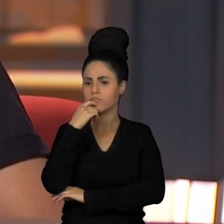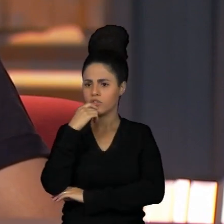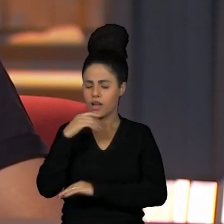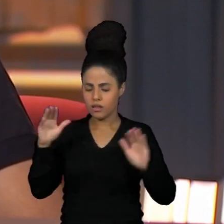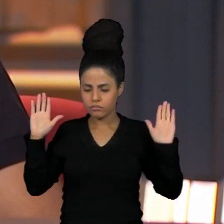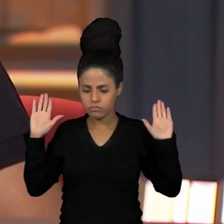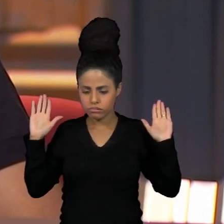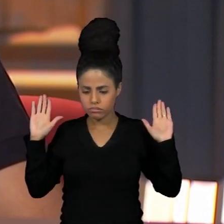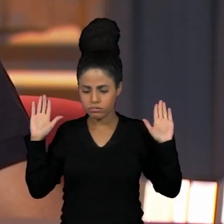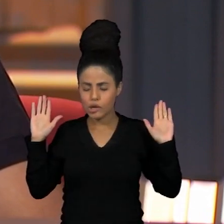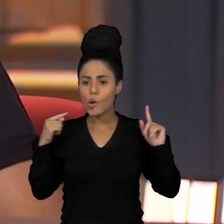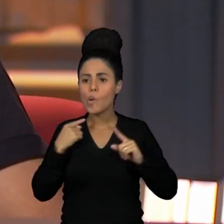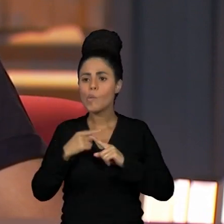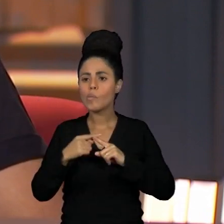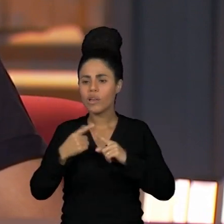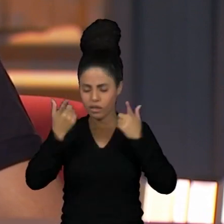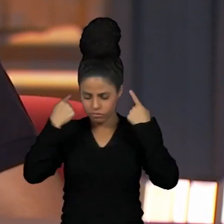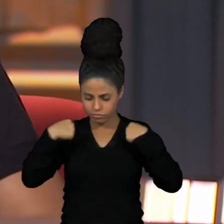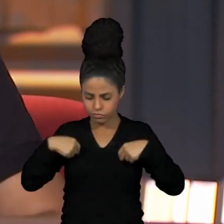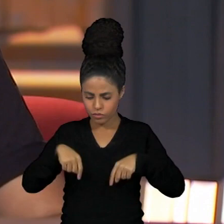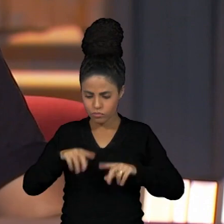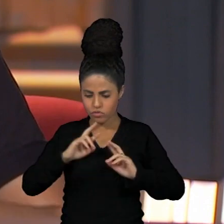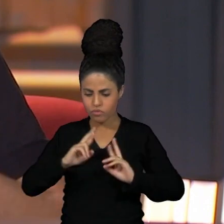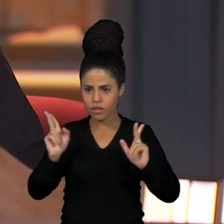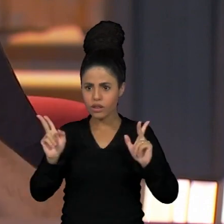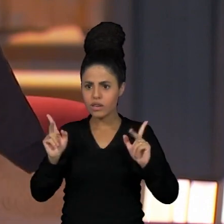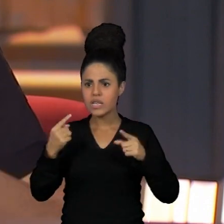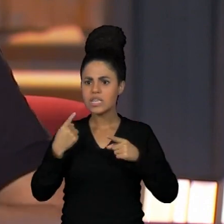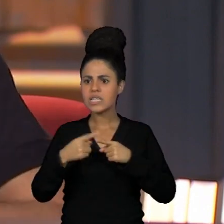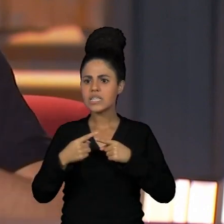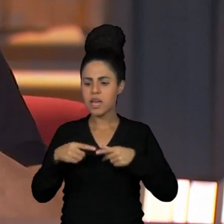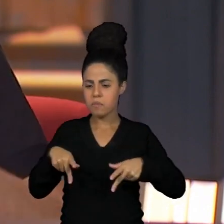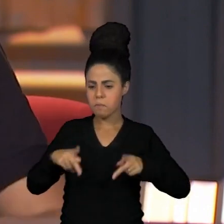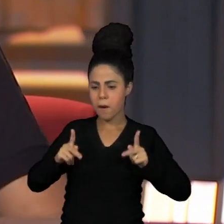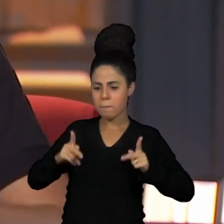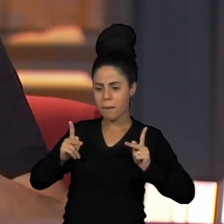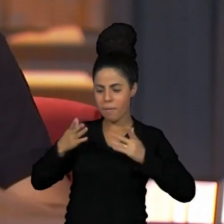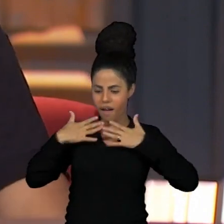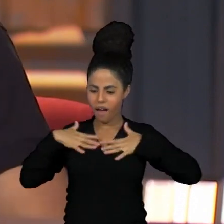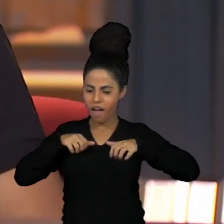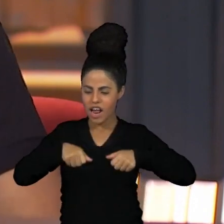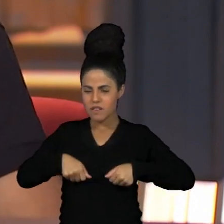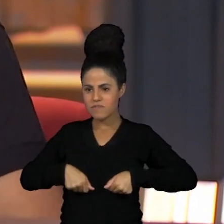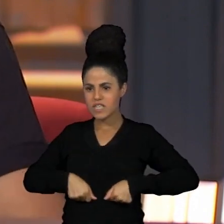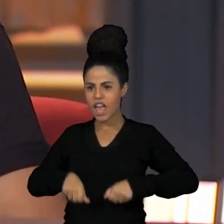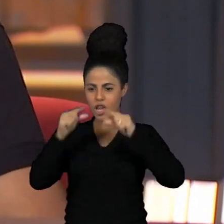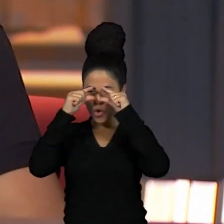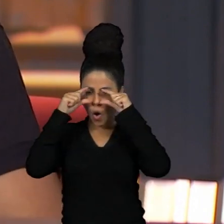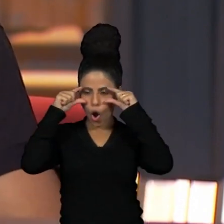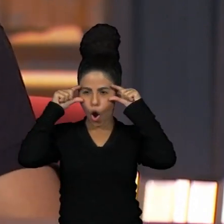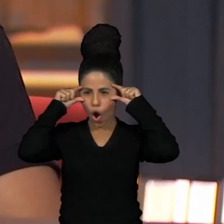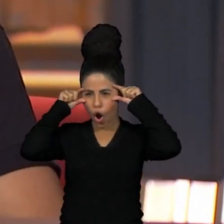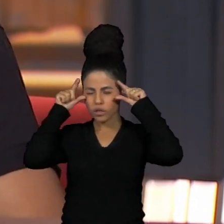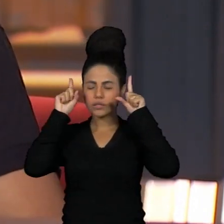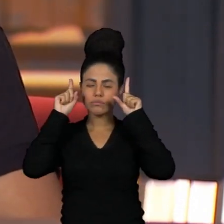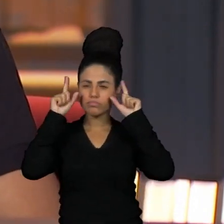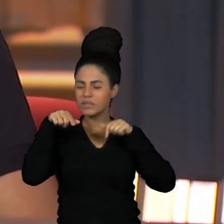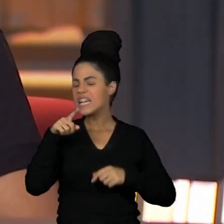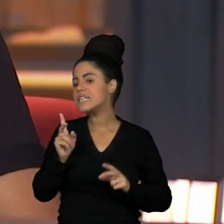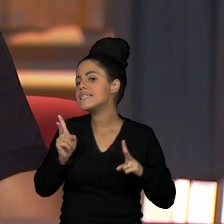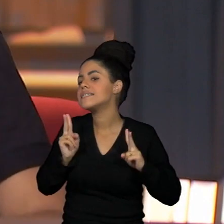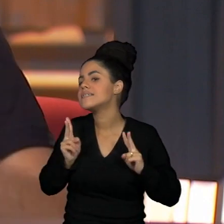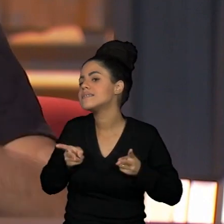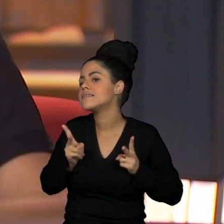pelo modo como eu tava me vestindo. Então eu sempre me vesti como funkeiro, tal, camisa de time, Juliette. E mesmo já